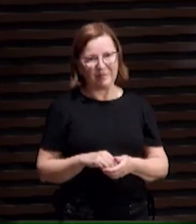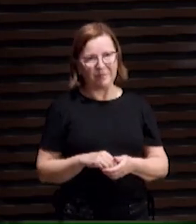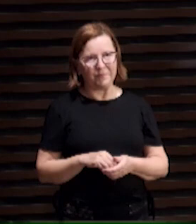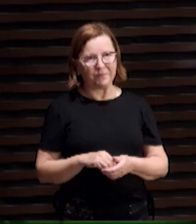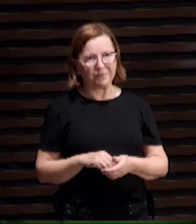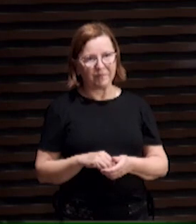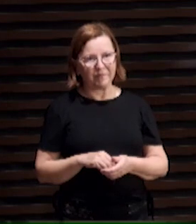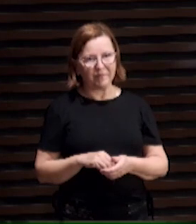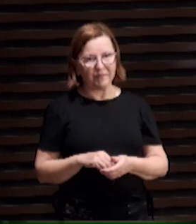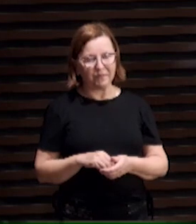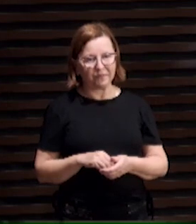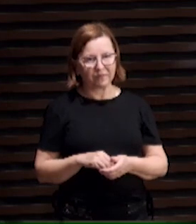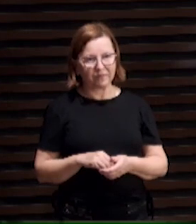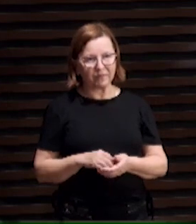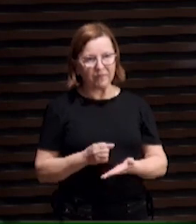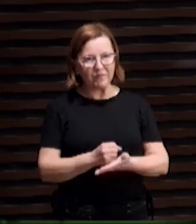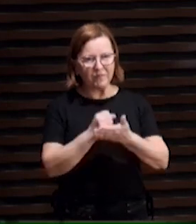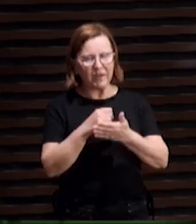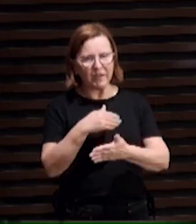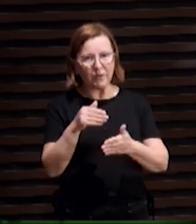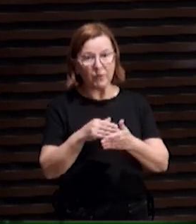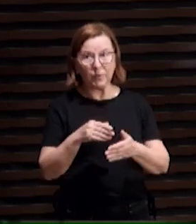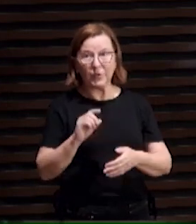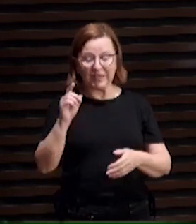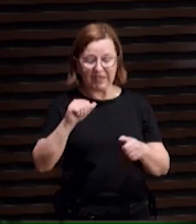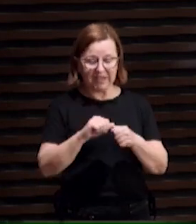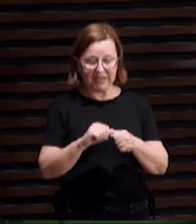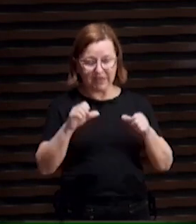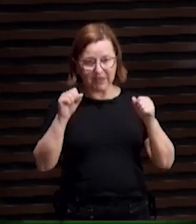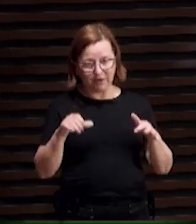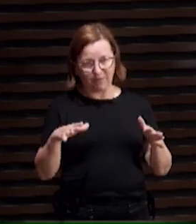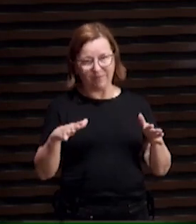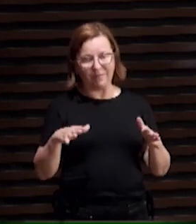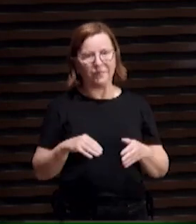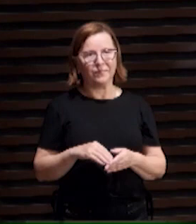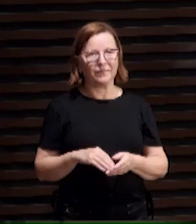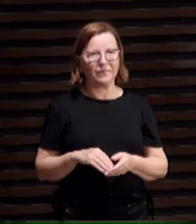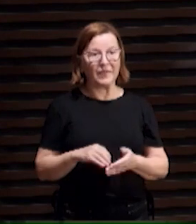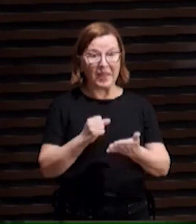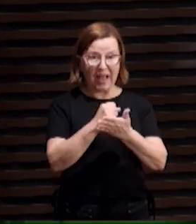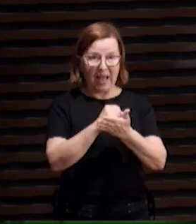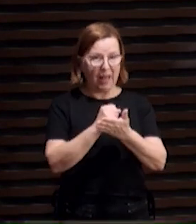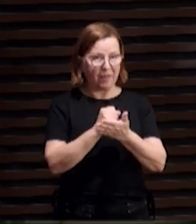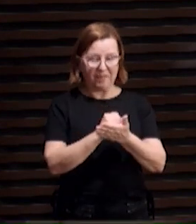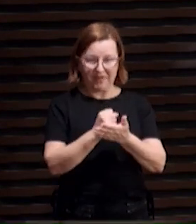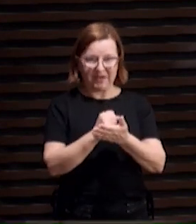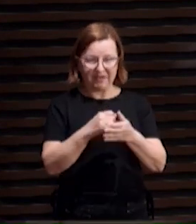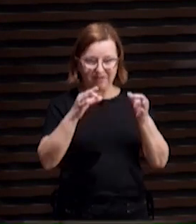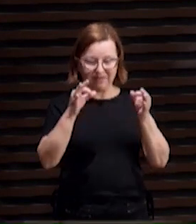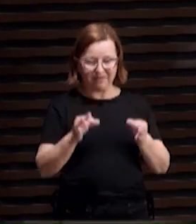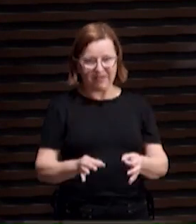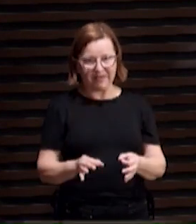E ele vai dizer lá que ele é a expressa exata, a marca exata,